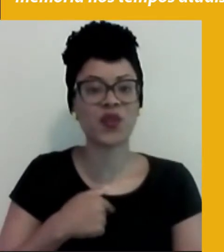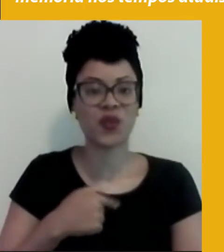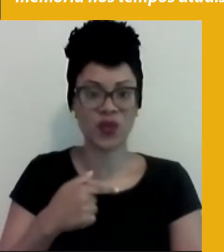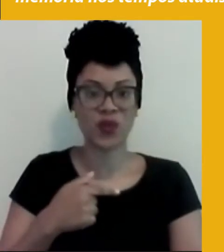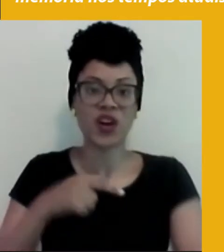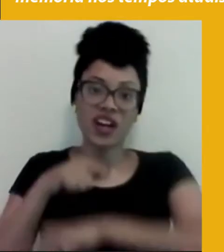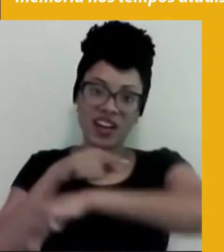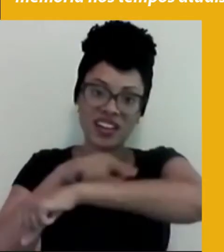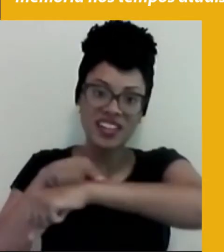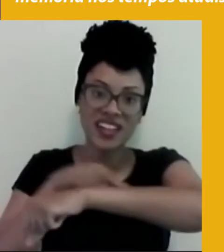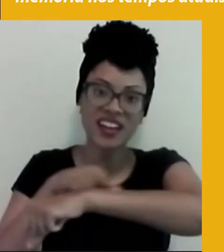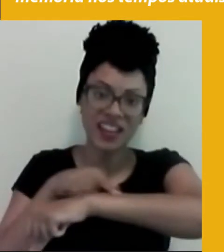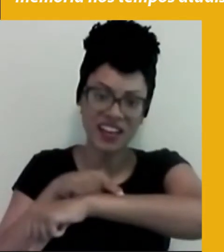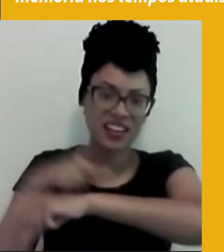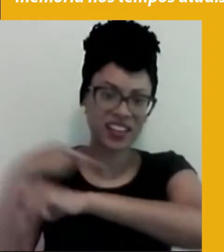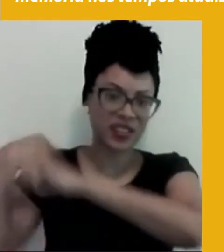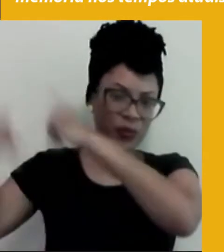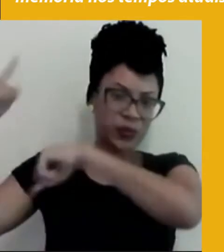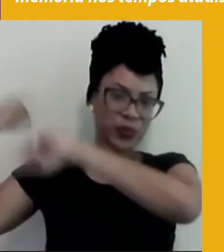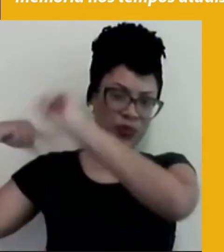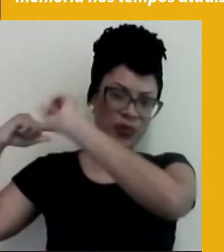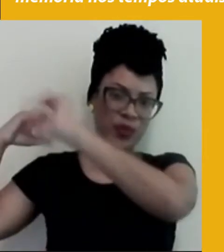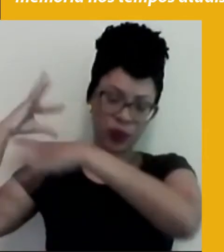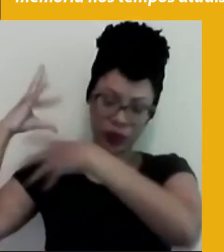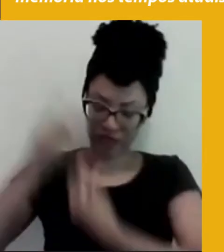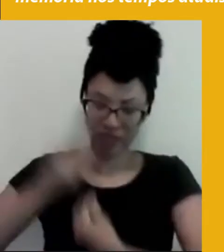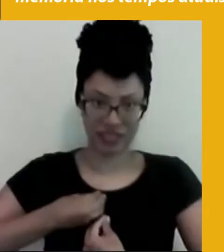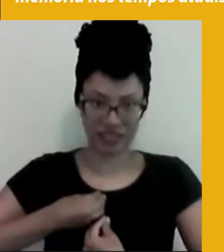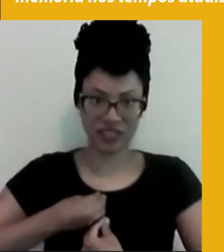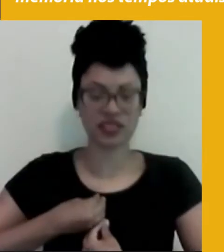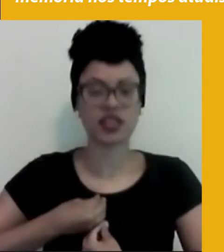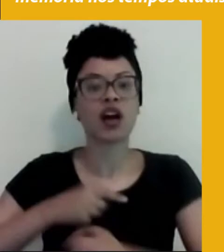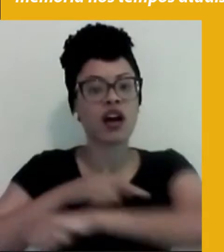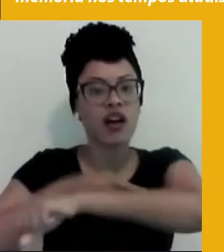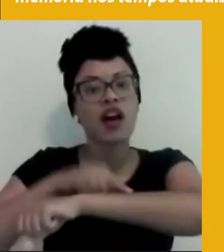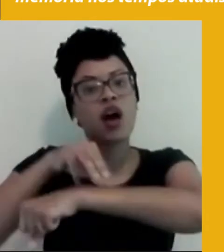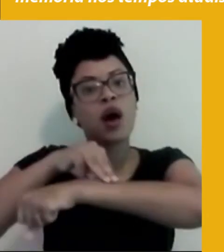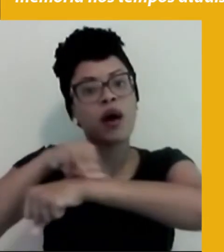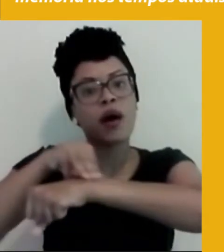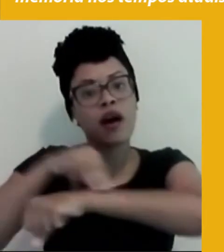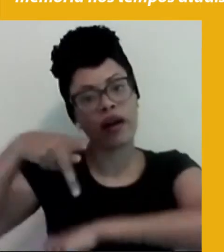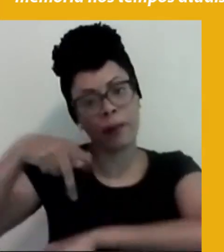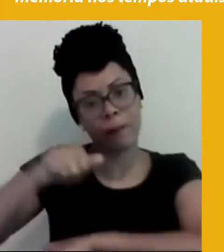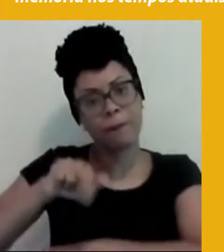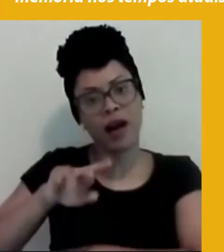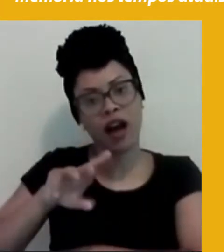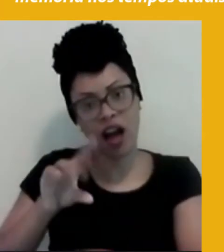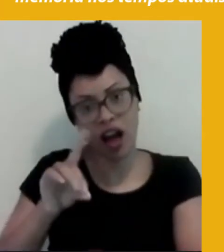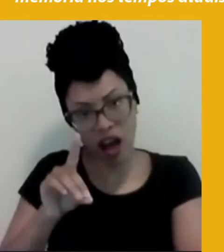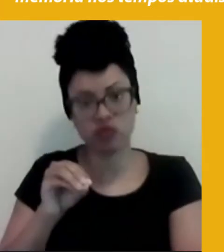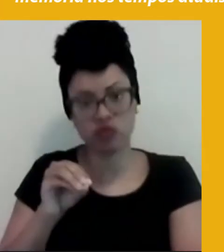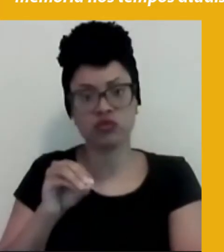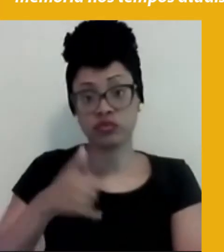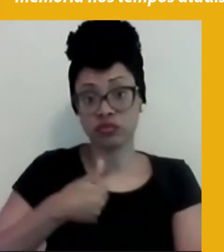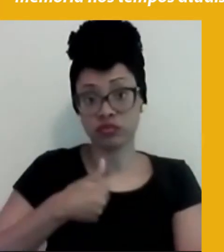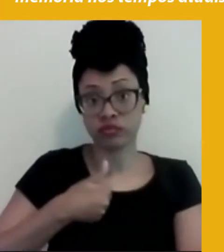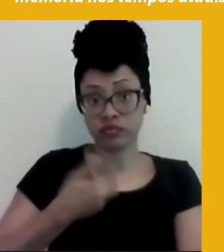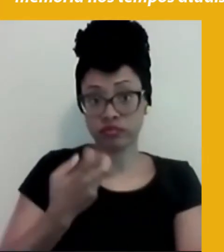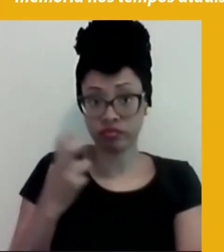pardo, né? Os meus cabelos encaracolados não mentem nisso. Eu tenho 59